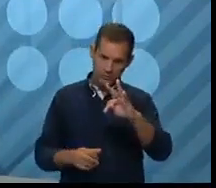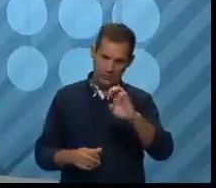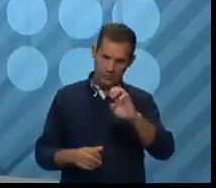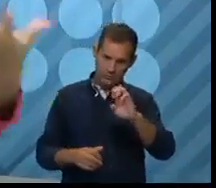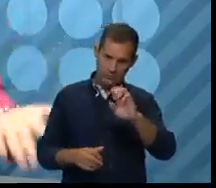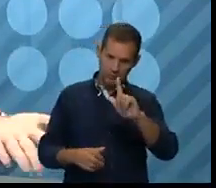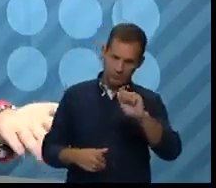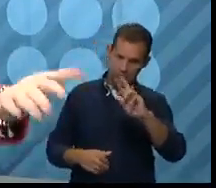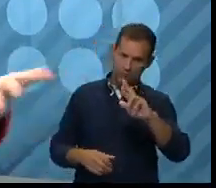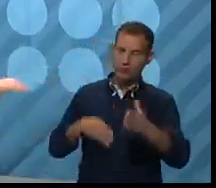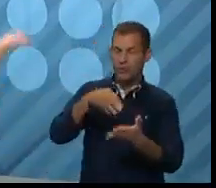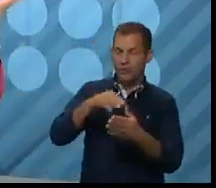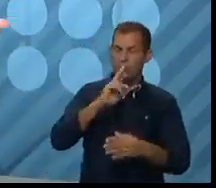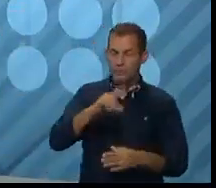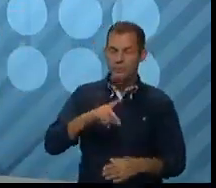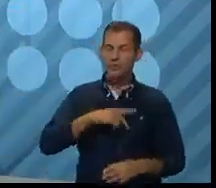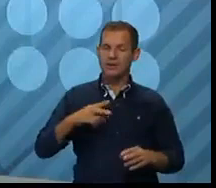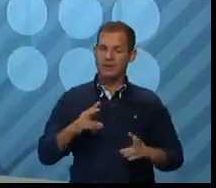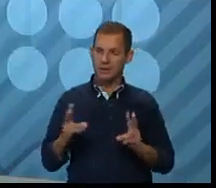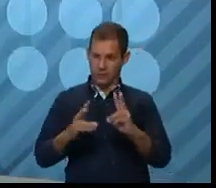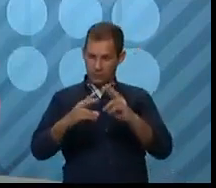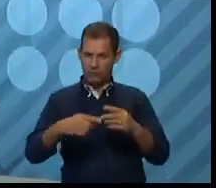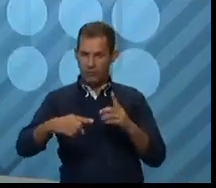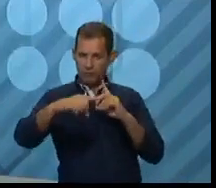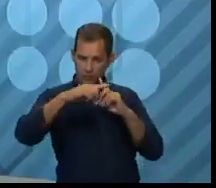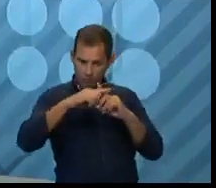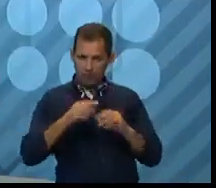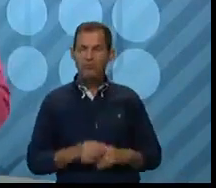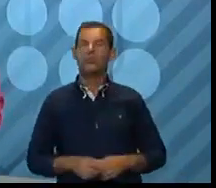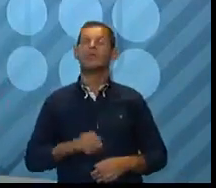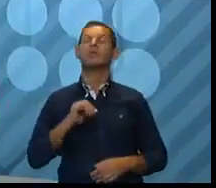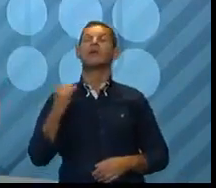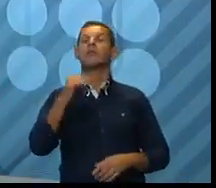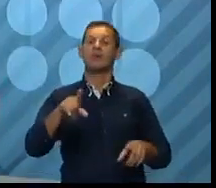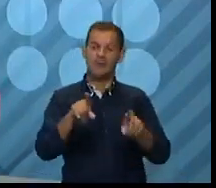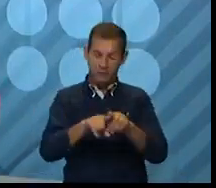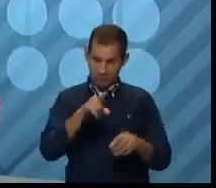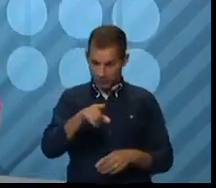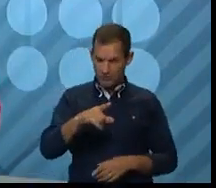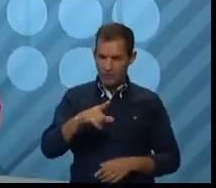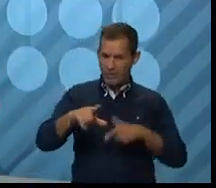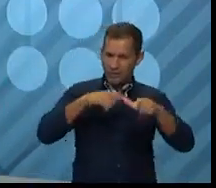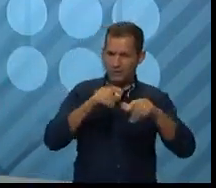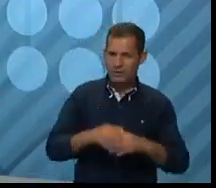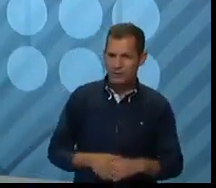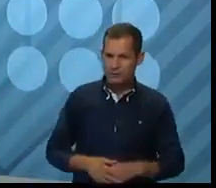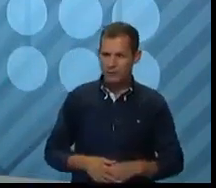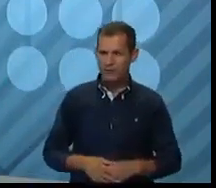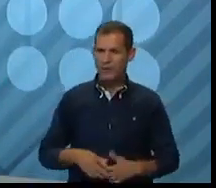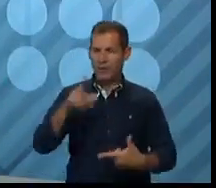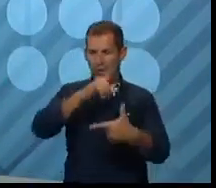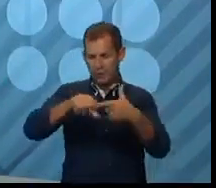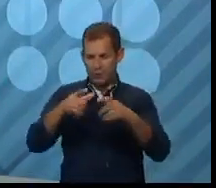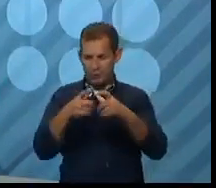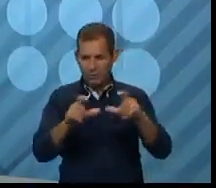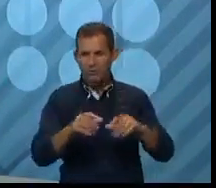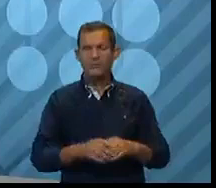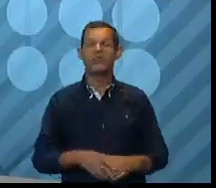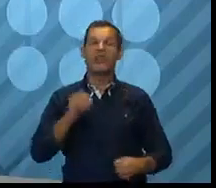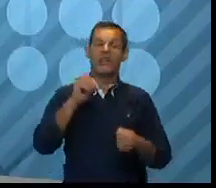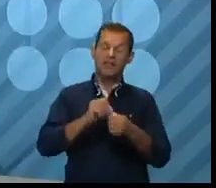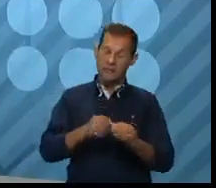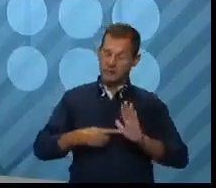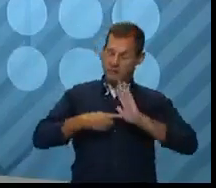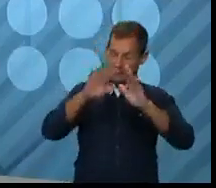do resultado, tendo assim um valor positivo. O que é importante também quando você estiver trabalhando com problemas de áreas,